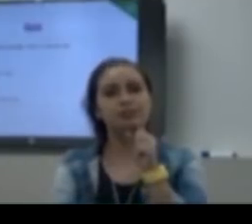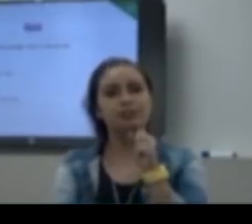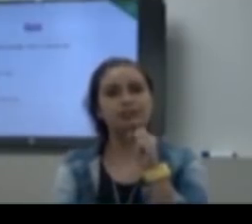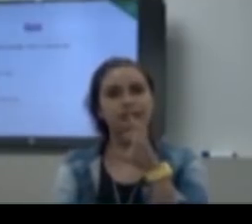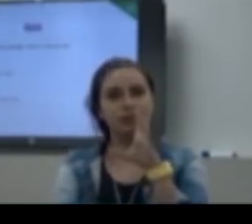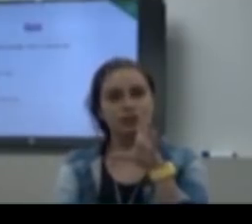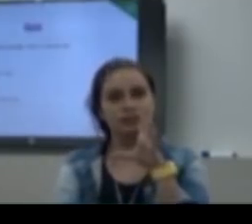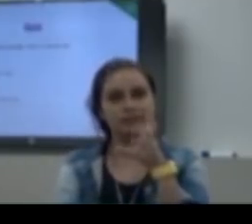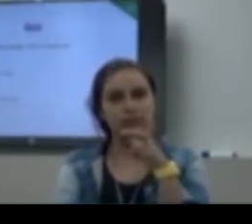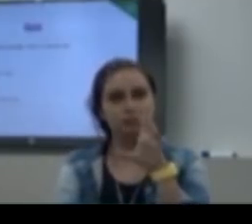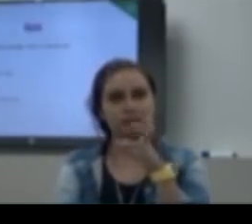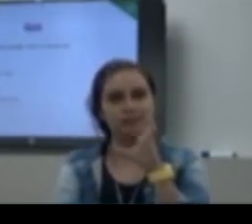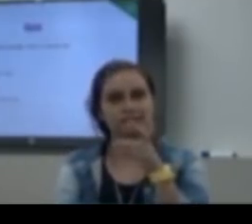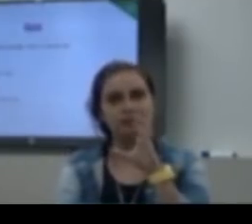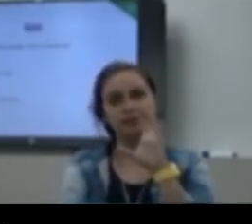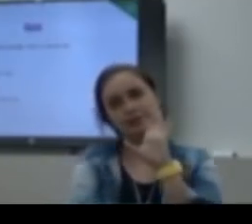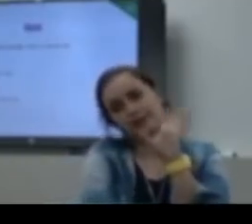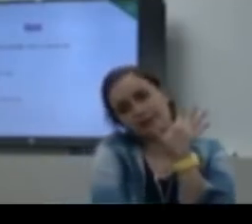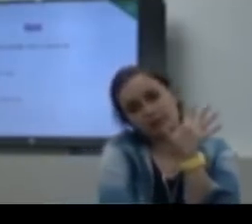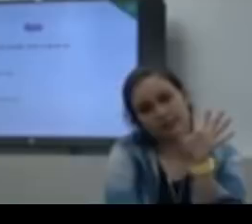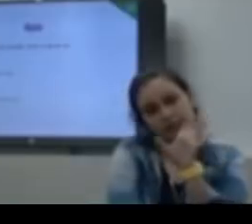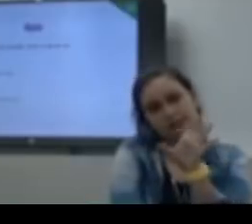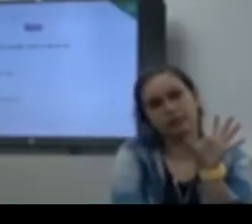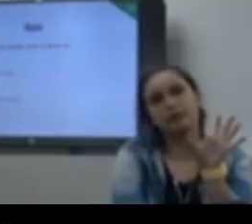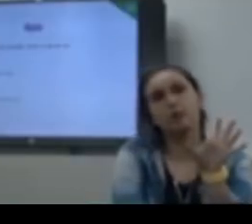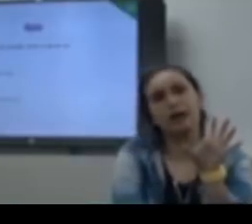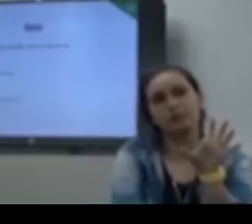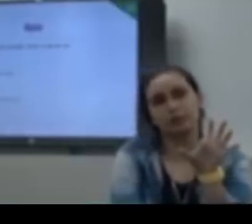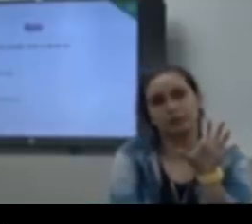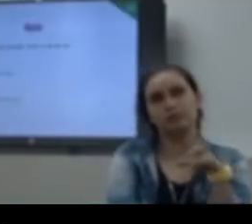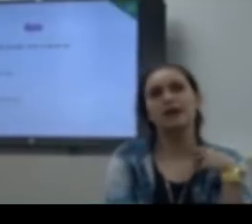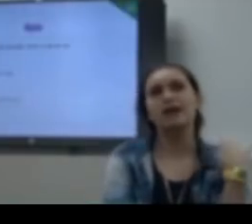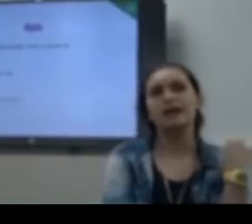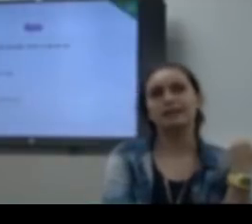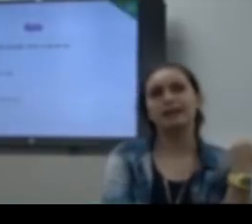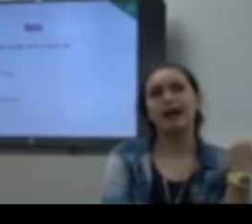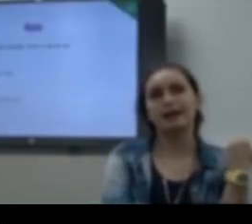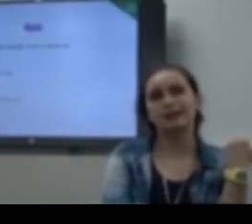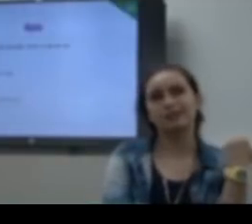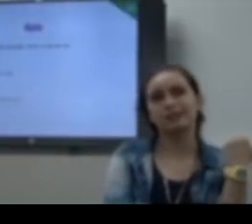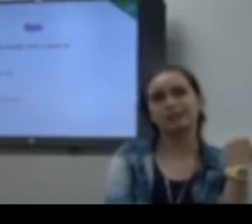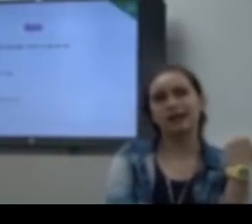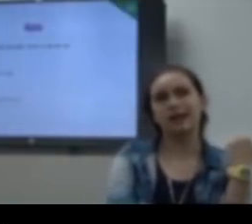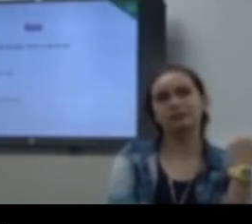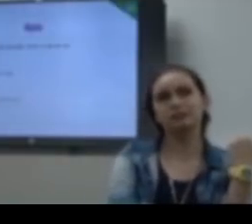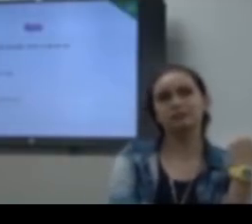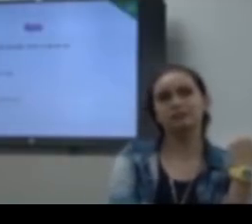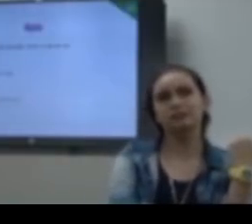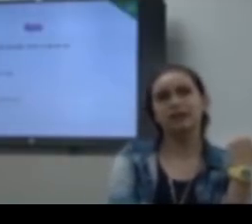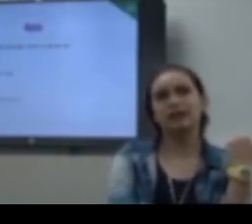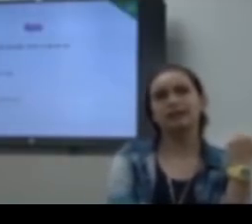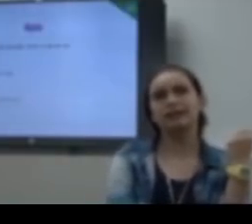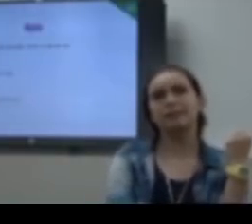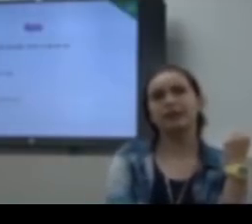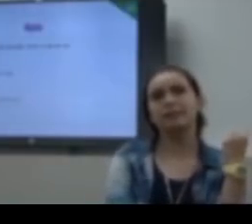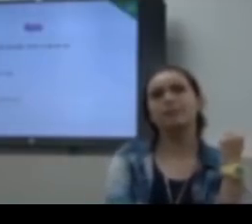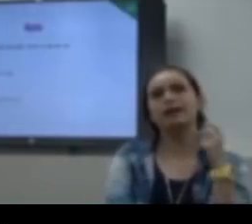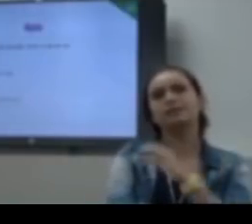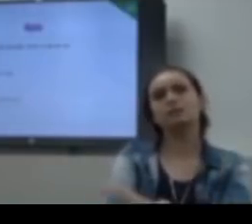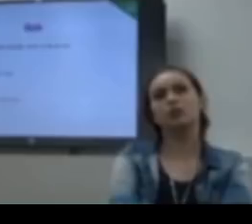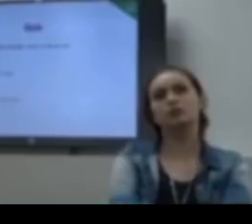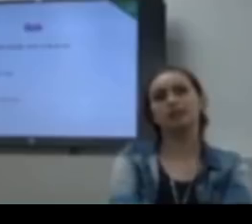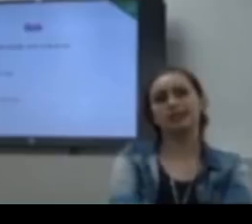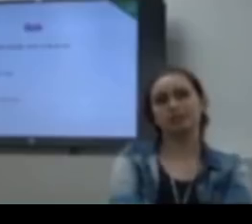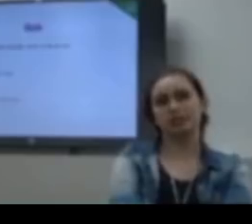fazem parte, que estão ali tá tendo uma transição entre quais domínios? Letra A, Caatinga e Cerrado. Letra